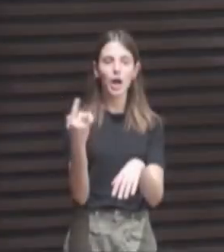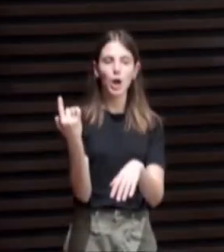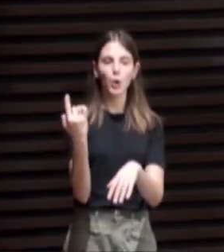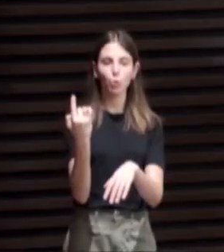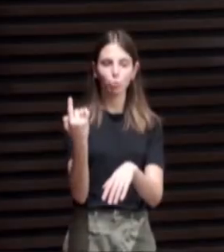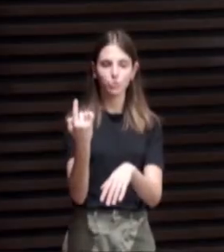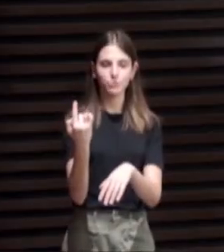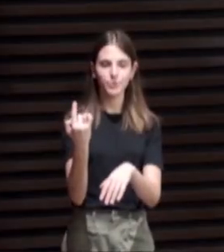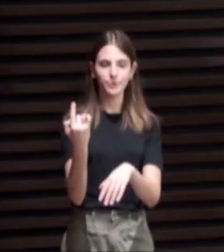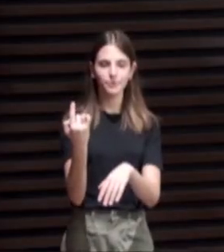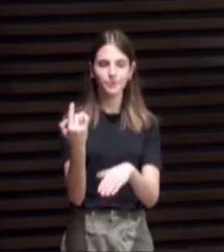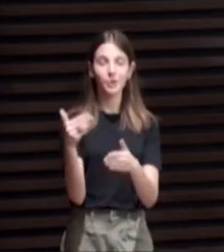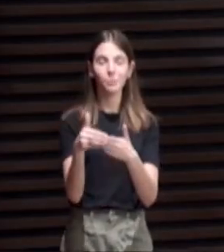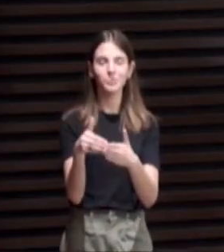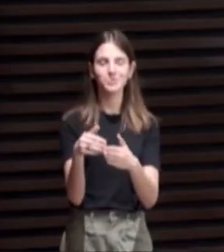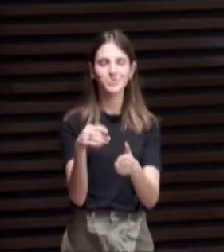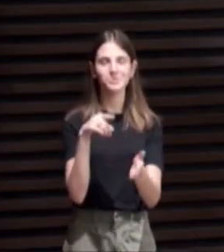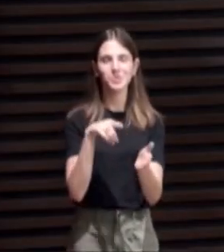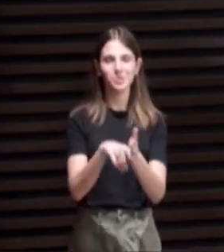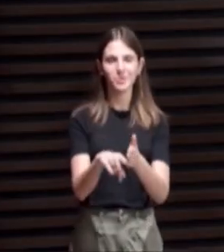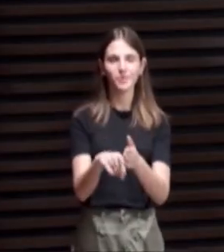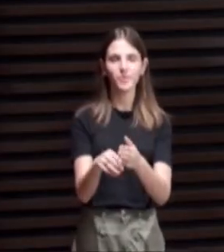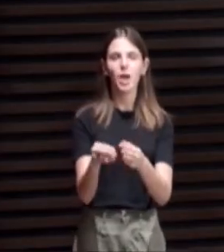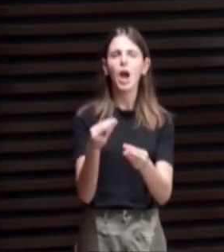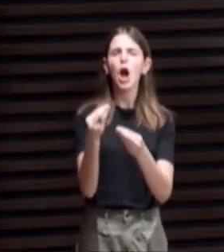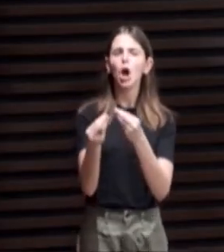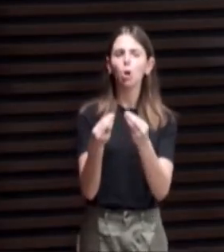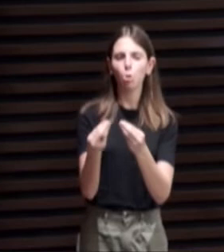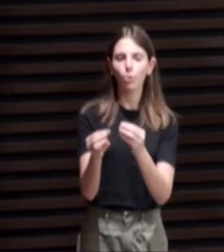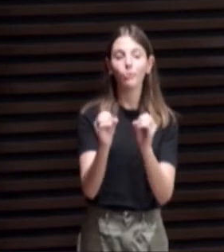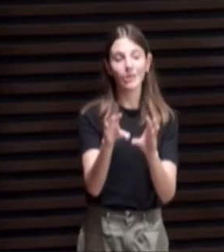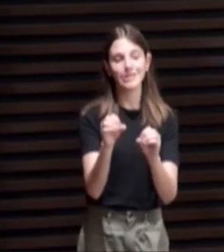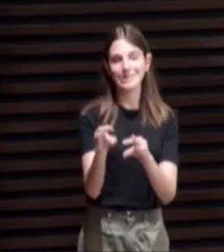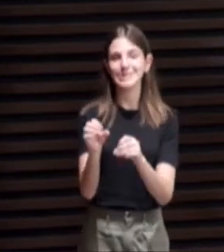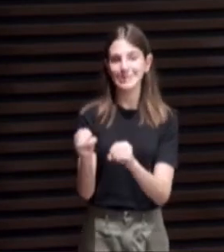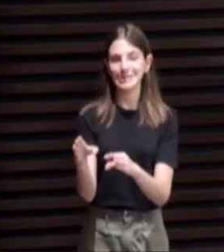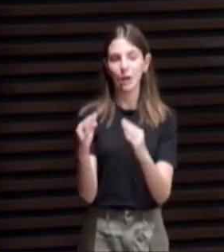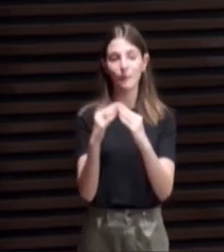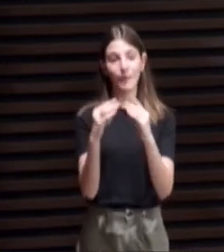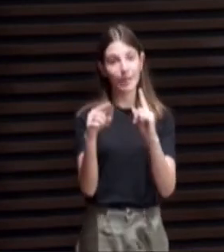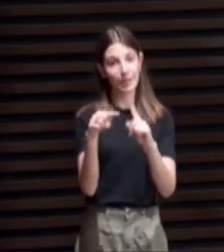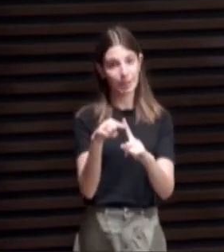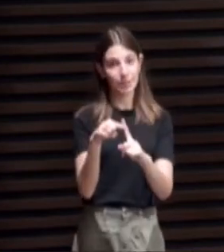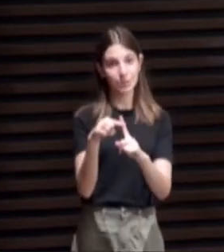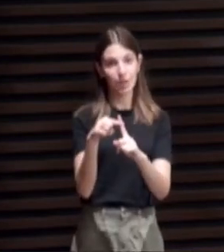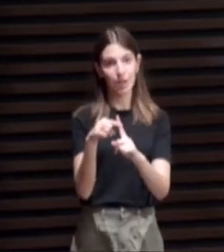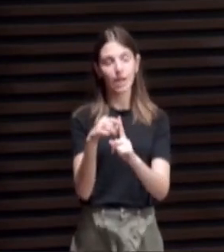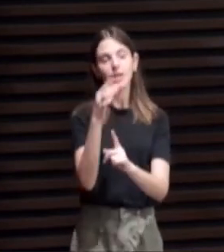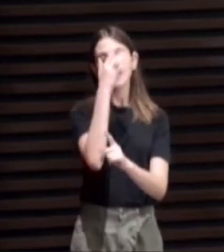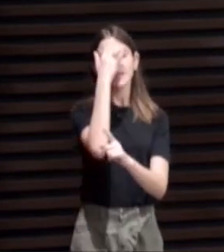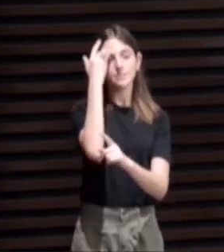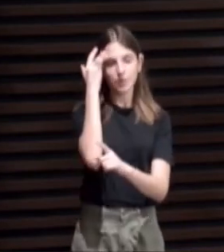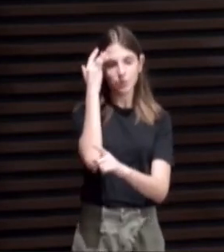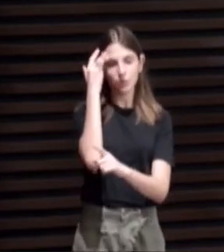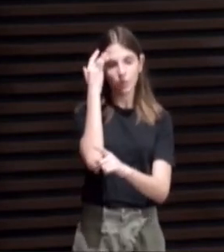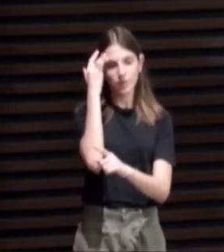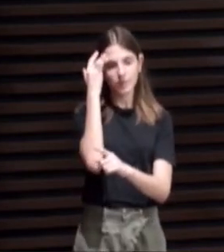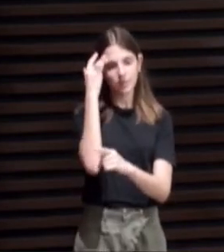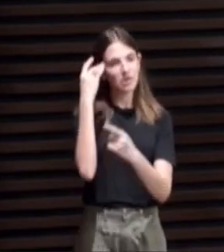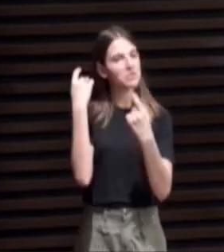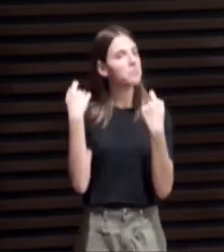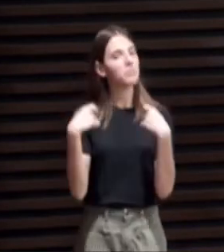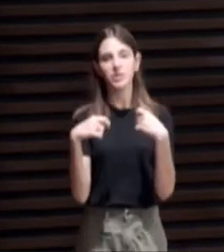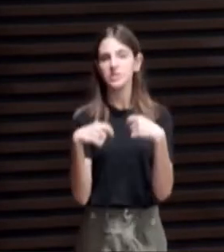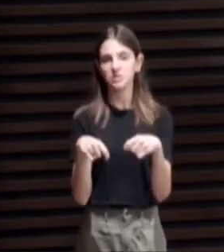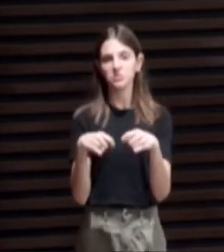Como ensinar uma igreja e que os membros não devem ser servidos, mas